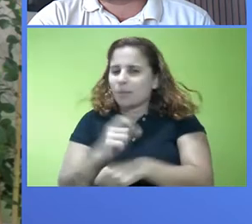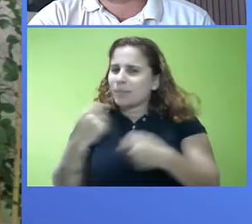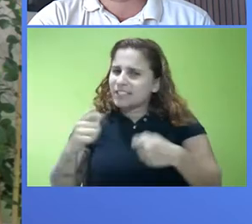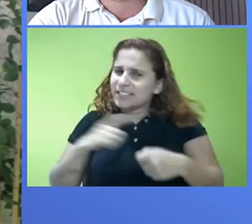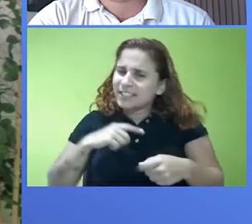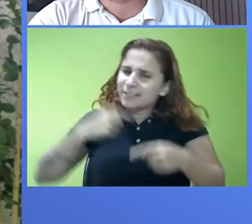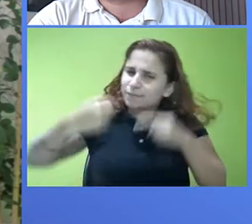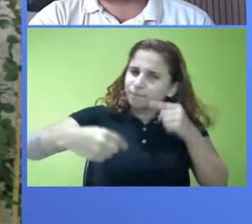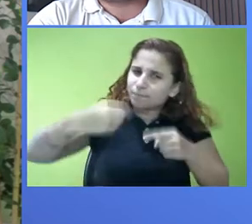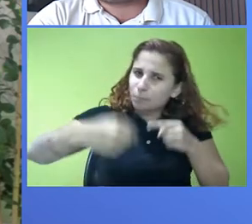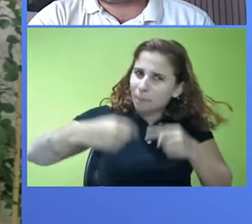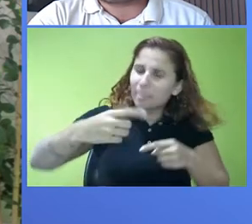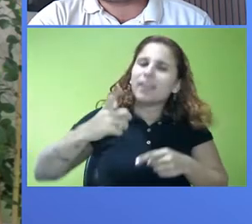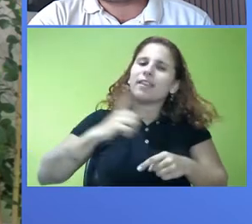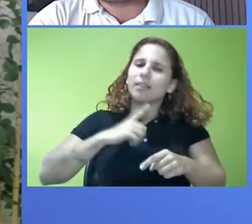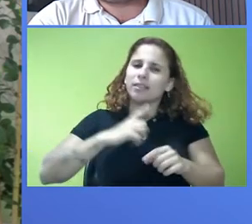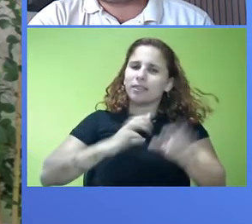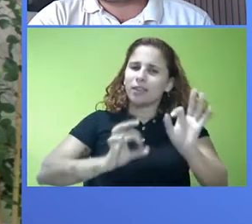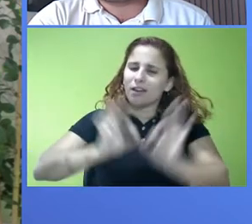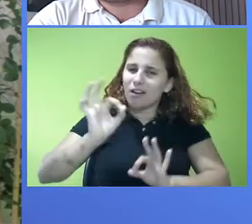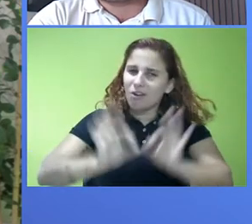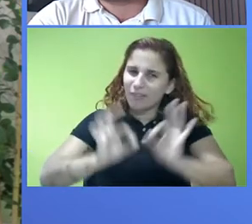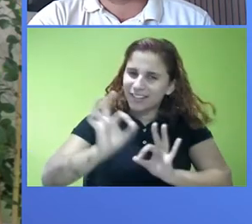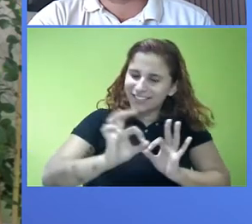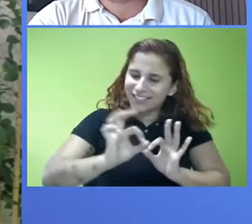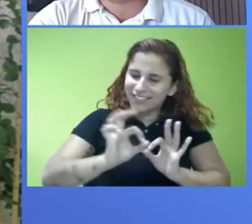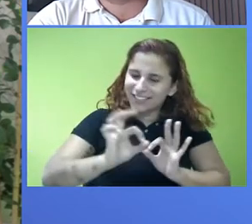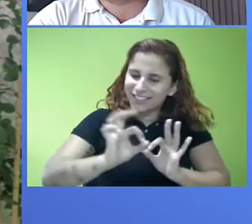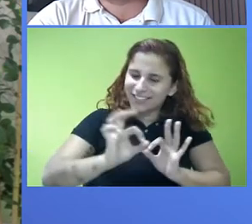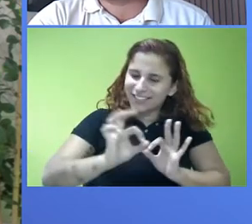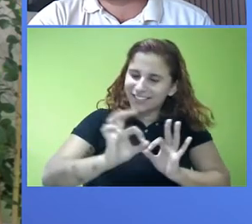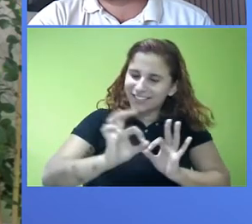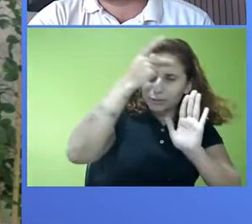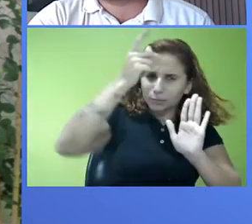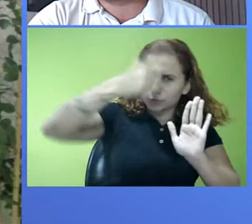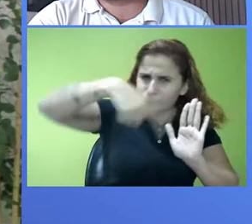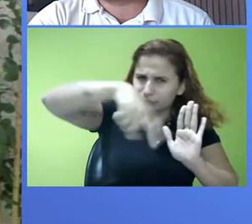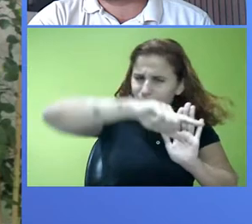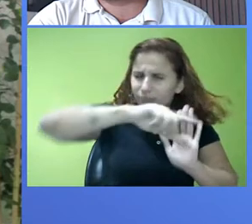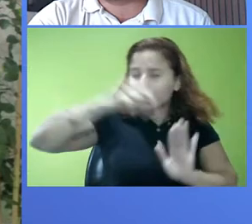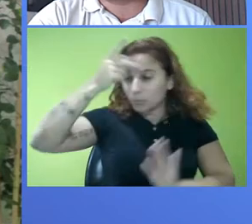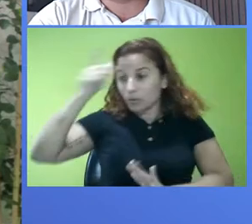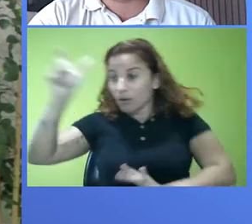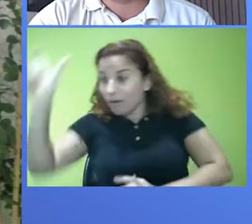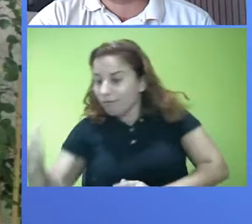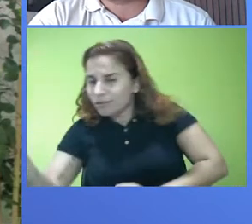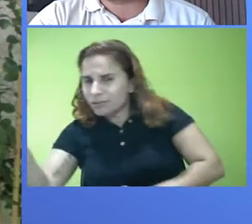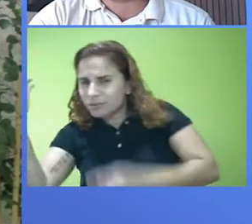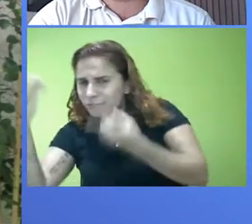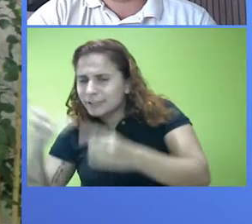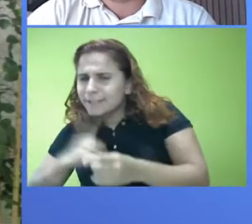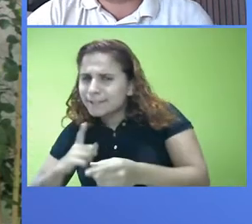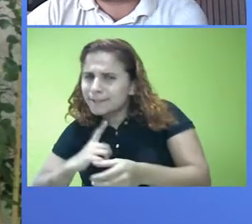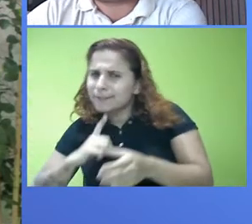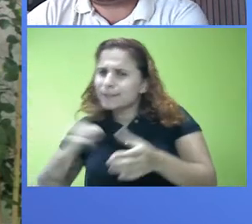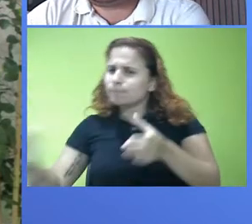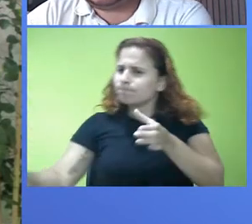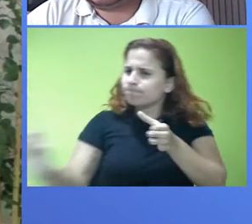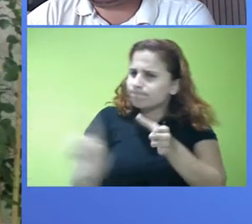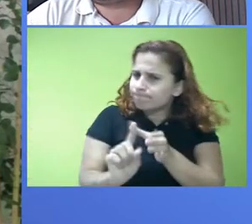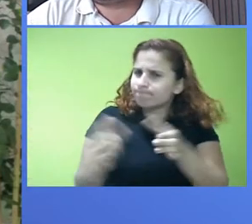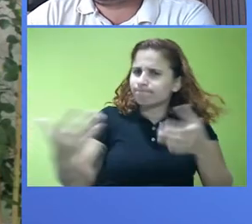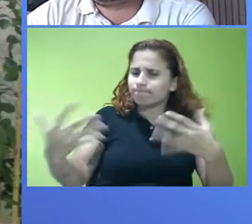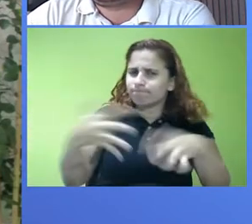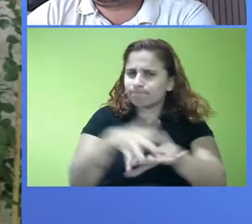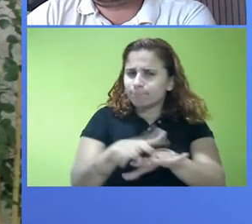agenda coletiva, para que as pessoas com deficiência possam ter acesso a esse espaço de trabalho cidadão. Mas,